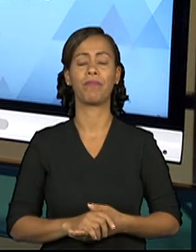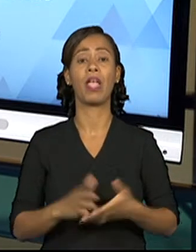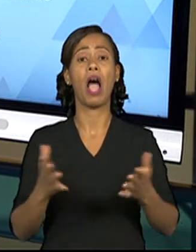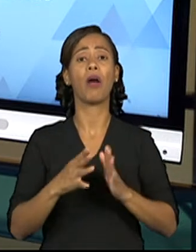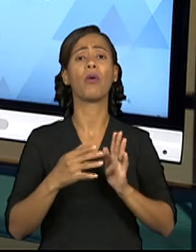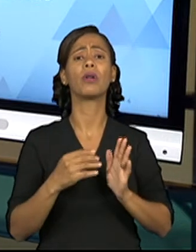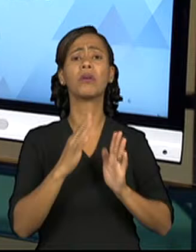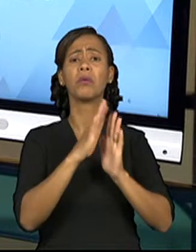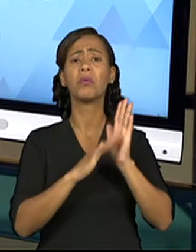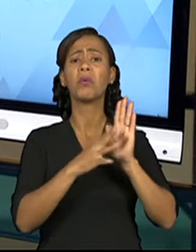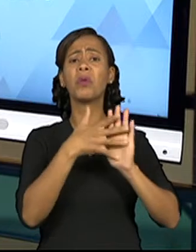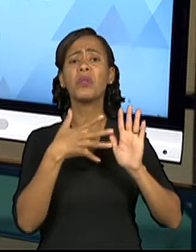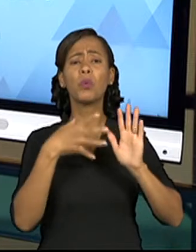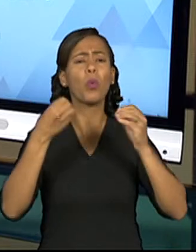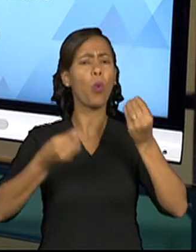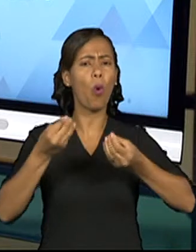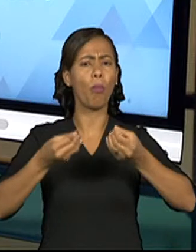curricular?